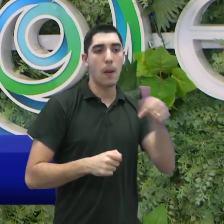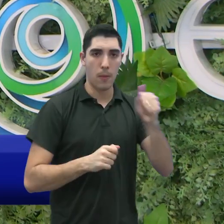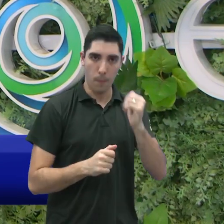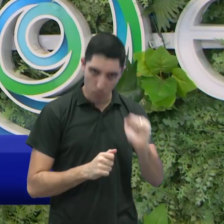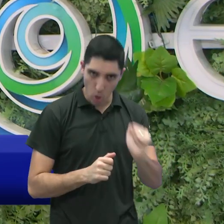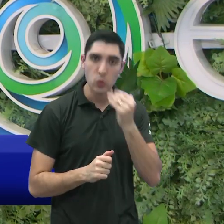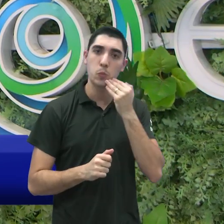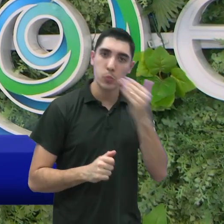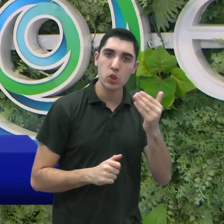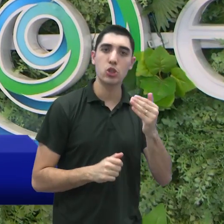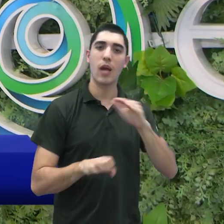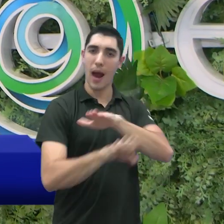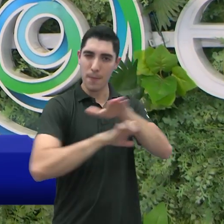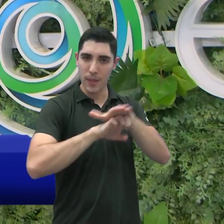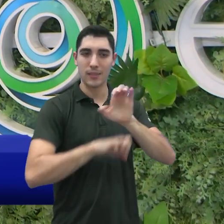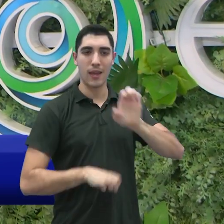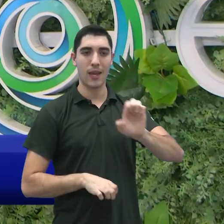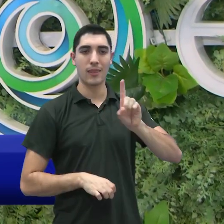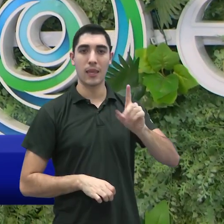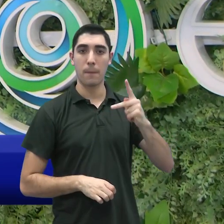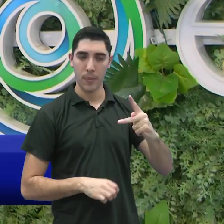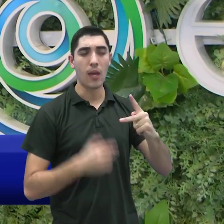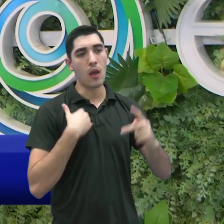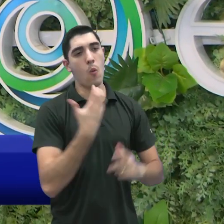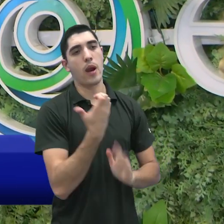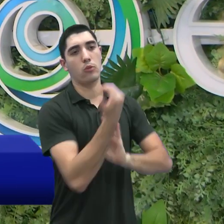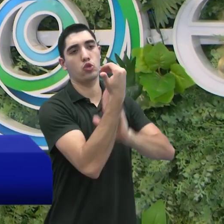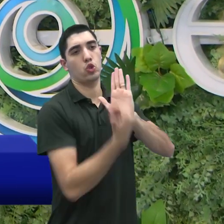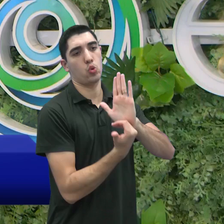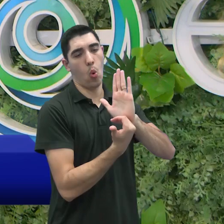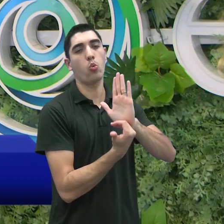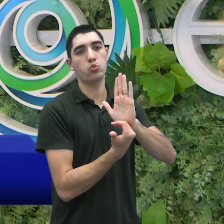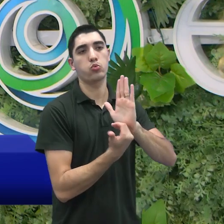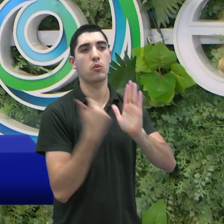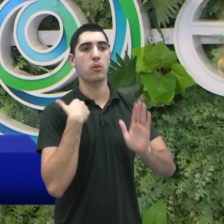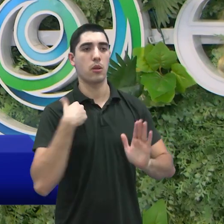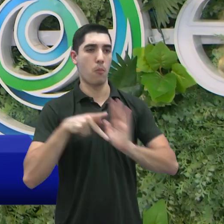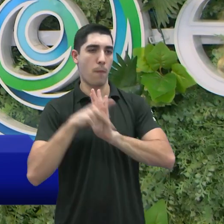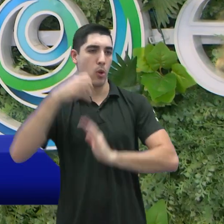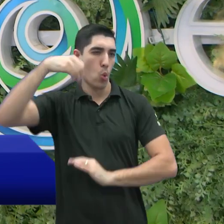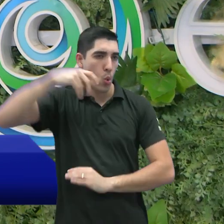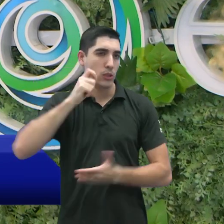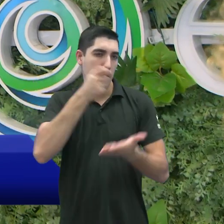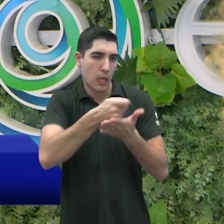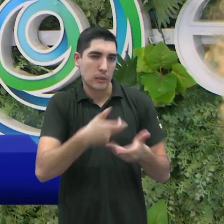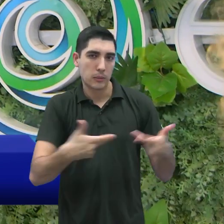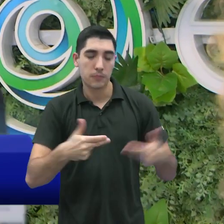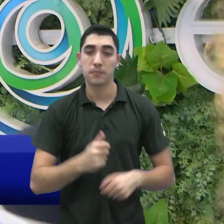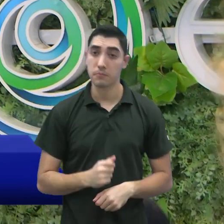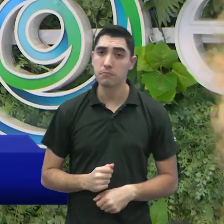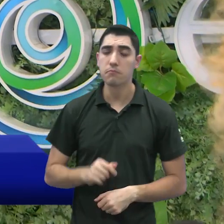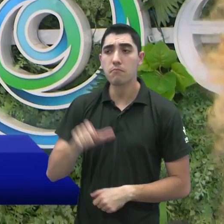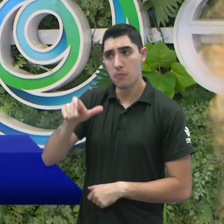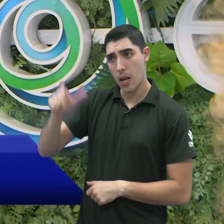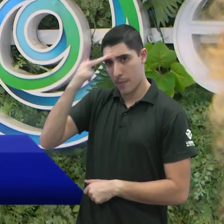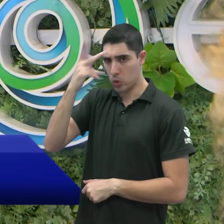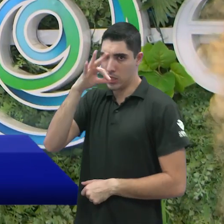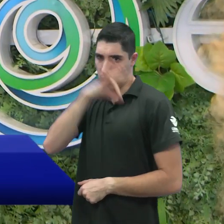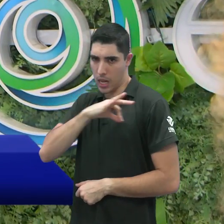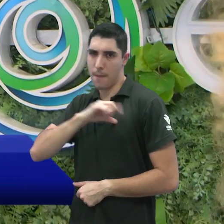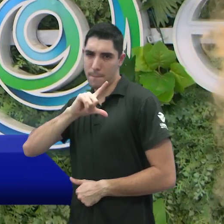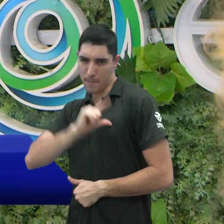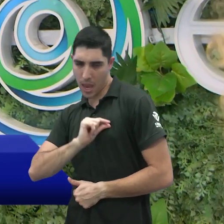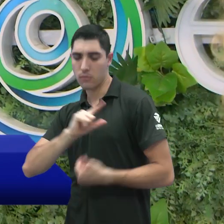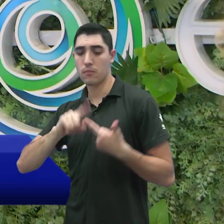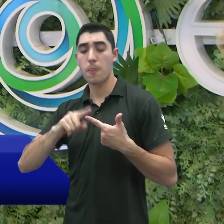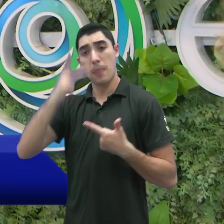cadastramento para a EDP, para estar logo no mês subsequente conseguindo esses descontos na tarifa de energia. E além de pessoas de baixa renda,